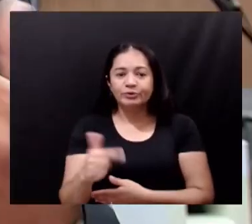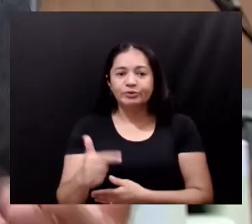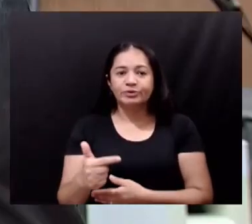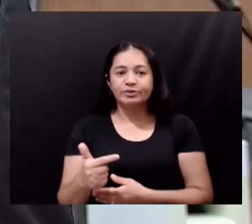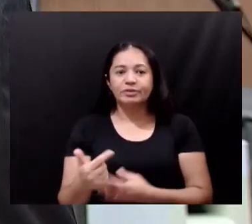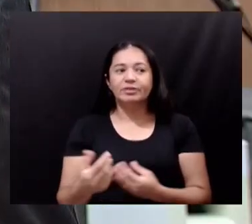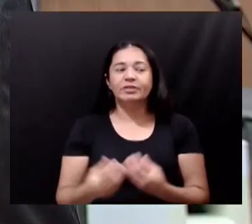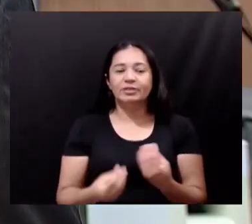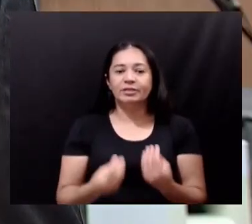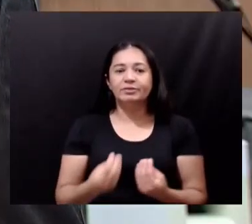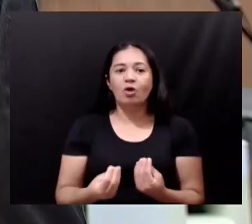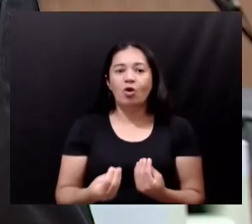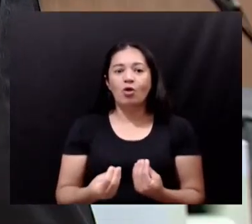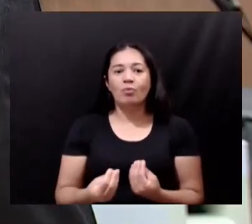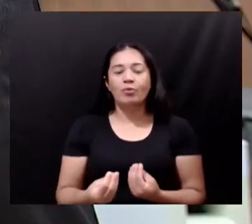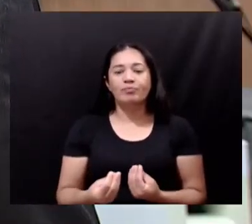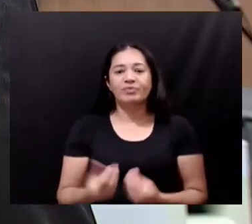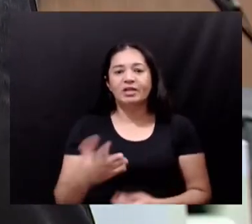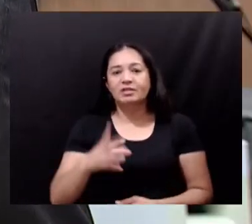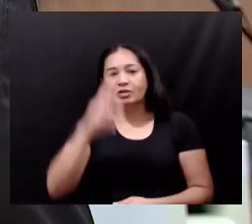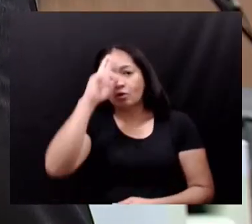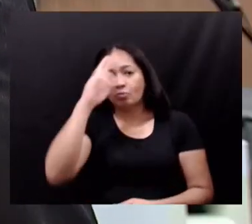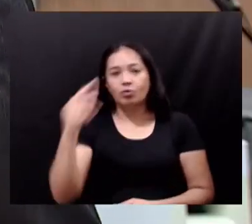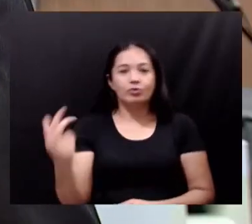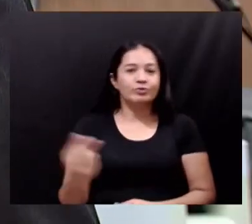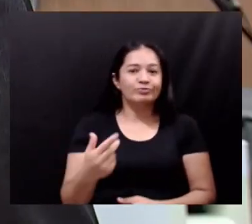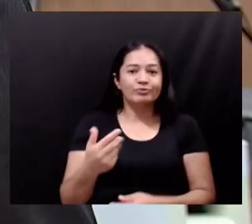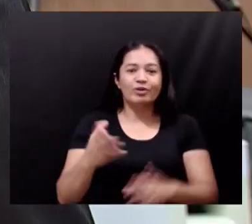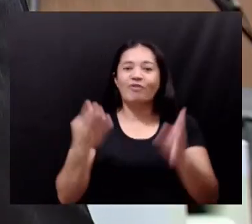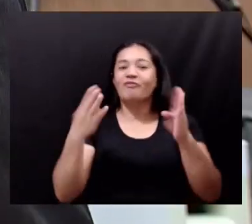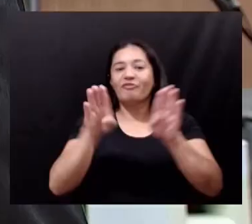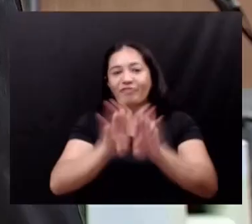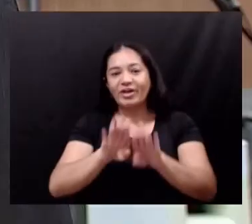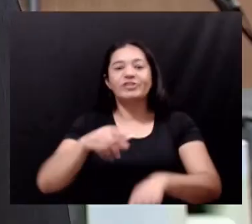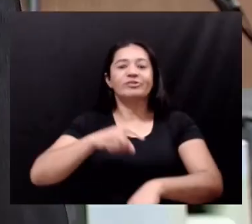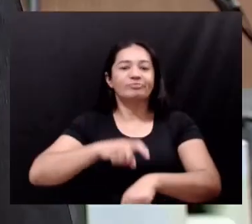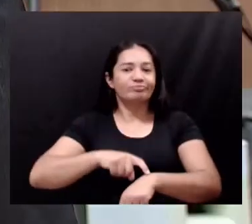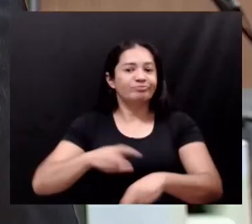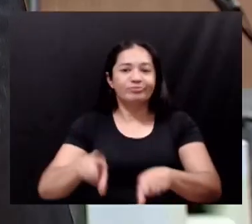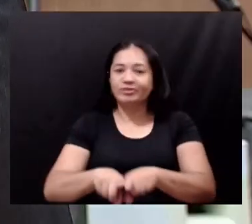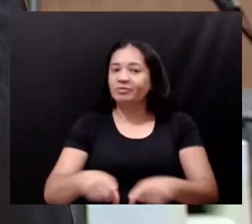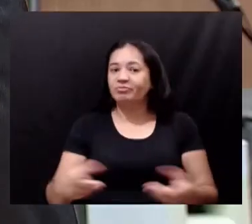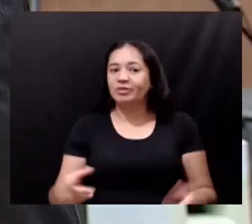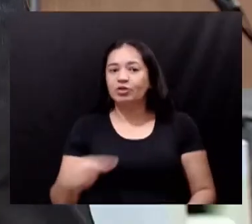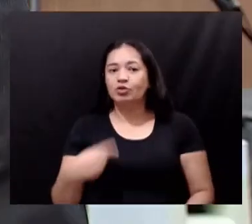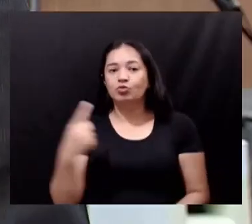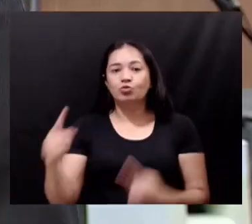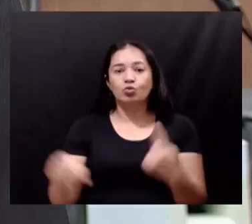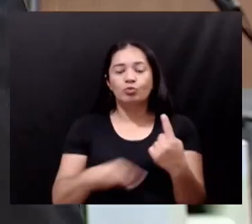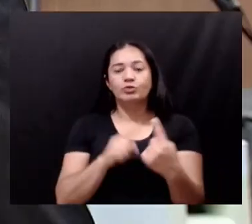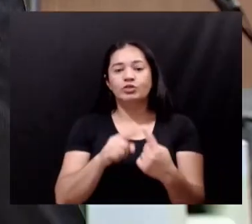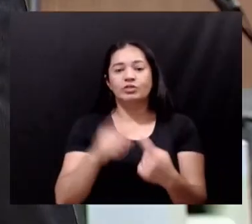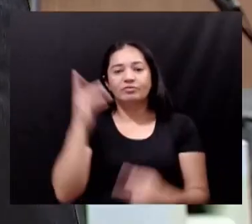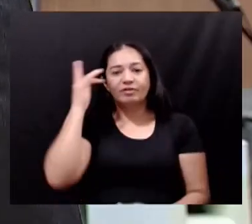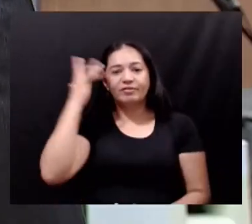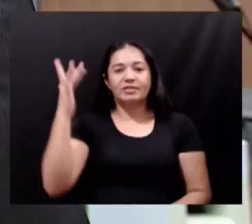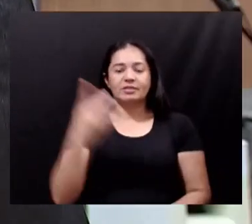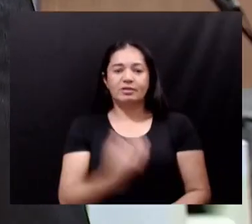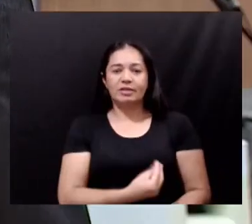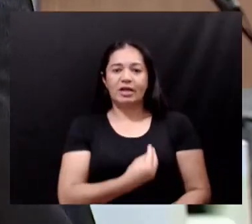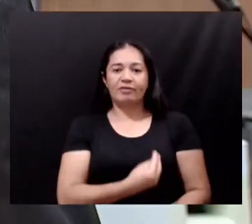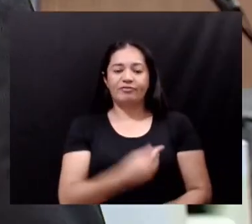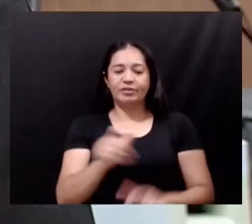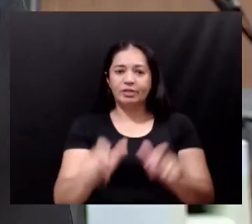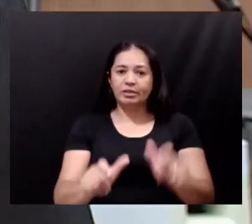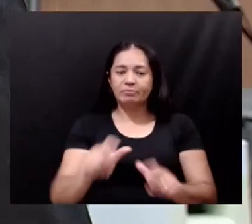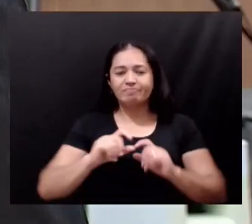daí às vezes no almoço não funciona também. Então o nosso objetivo é facilitar a vida do nosso contribuinte que tanto esforço